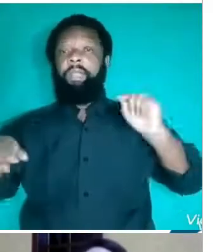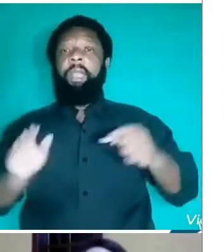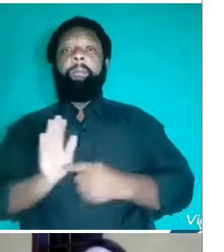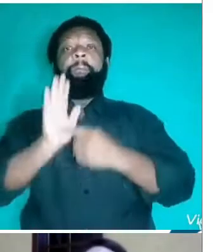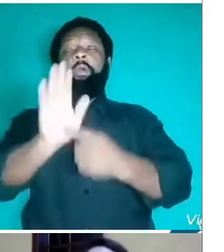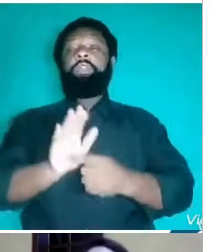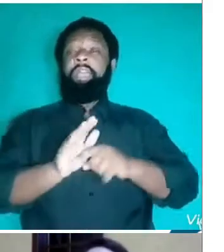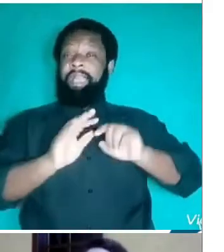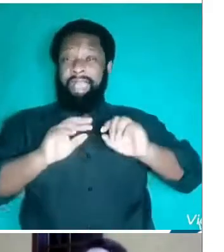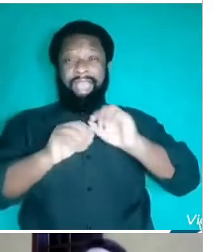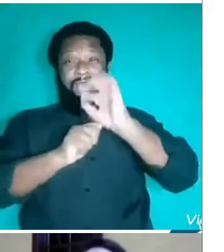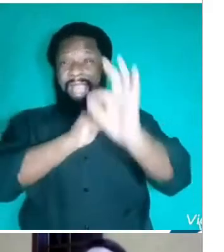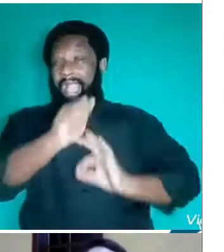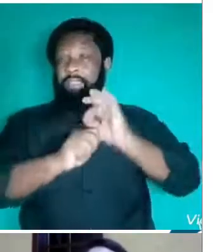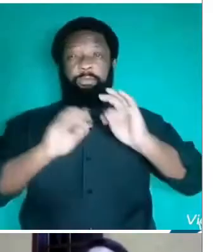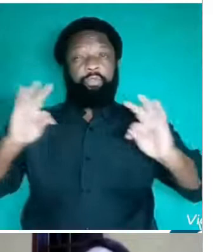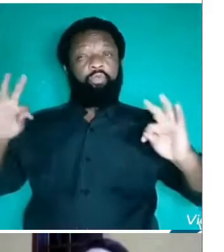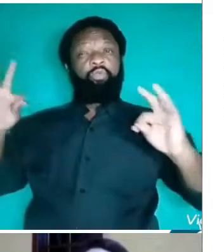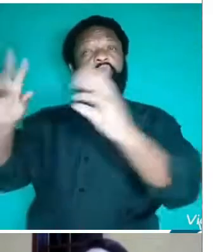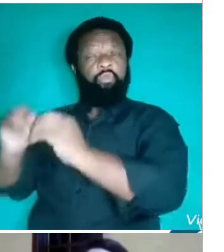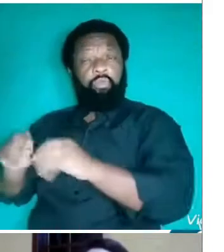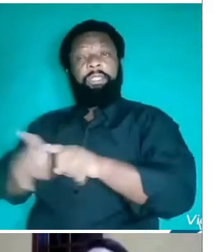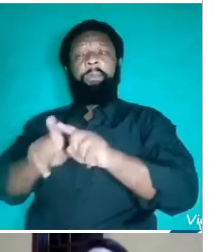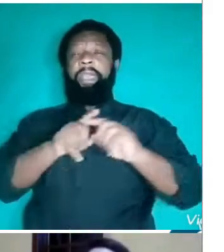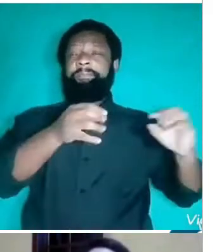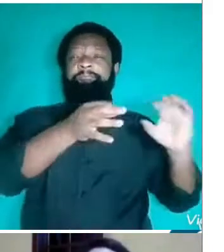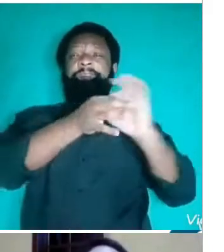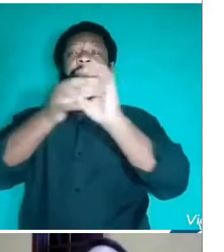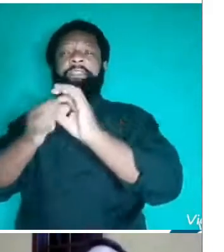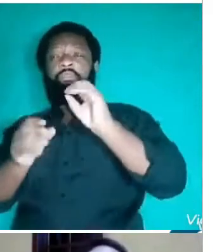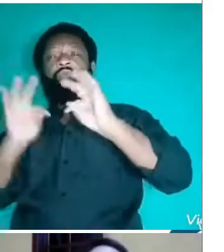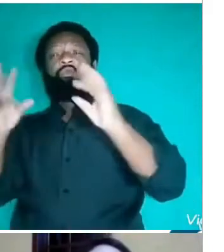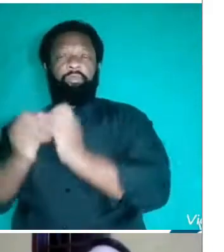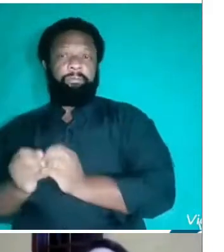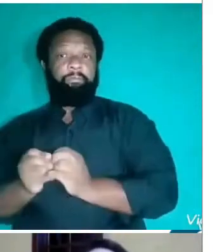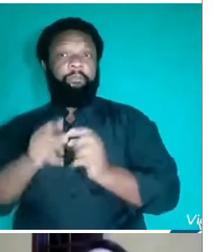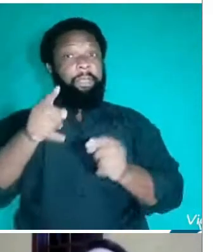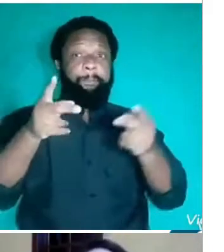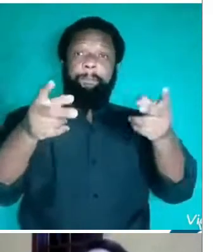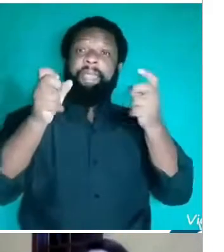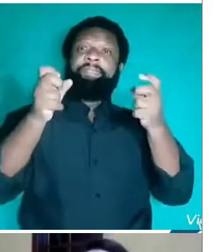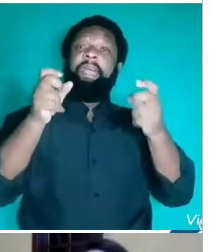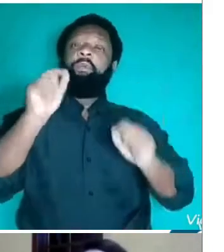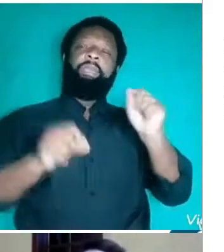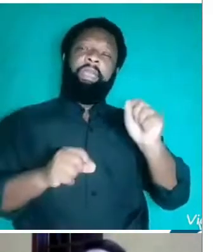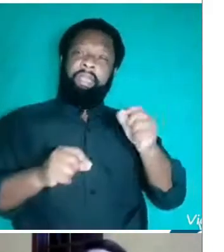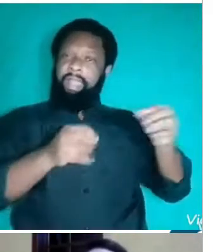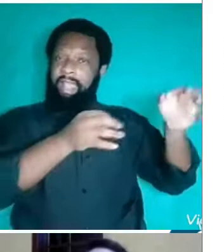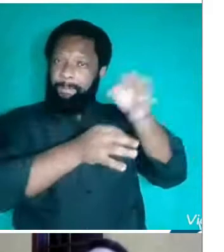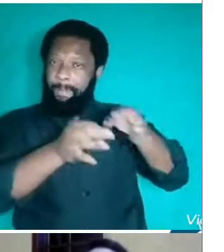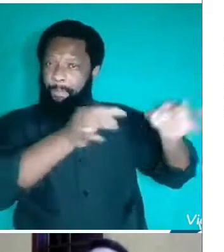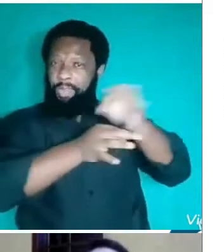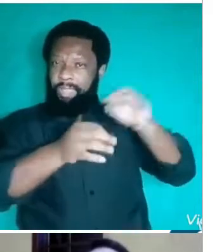ela mostra todos os átomos e todas as ligações presentes na cadeia. Então, vocês podem observar, nessa molécula